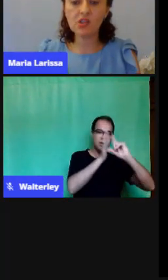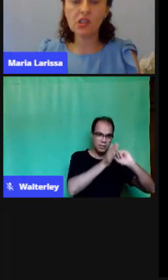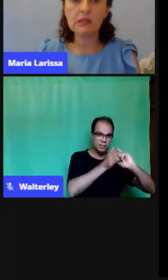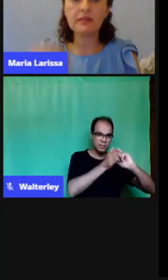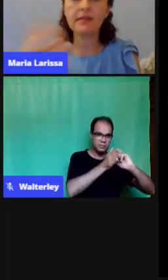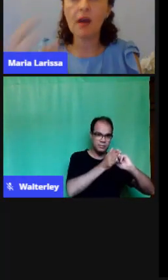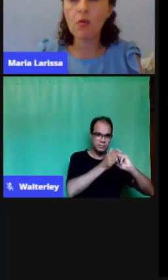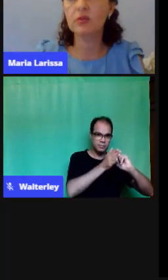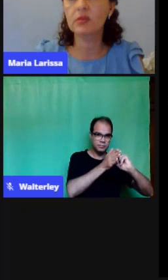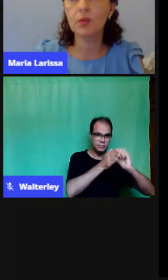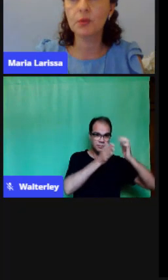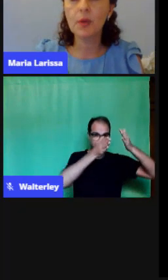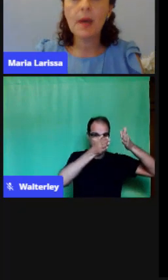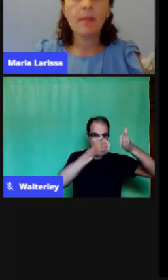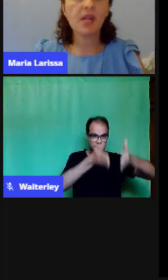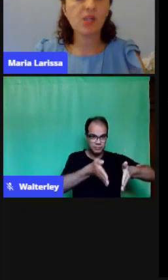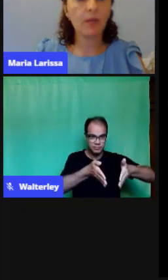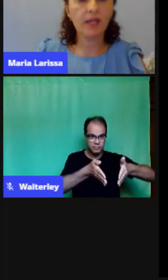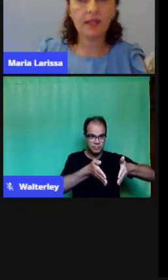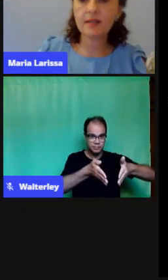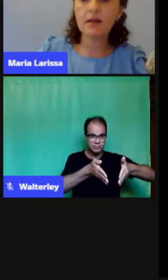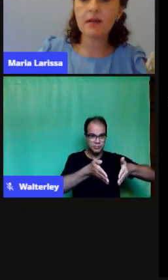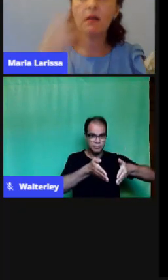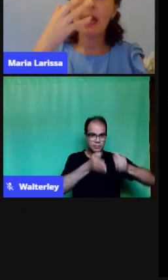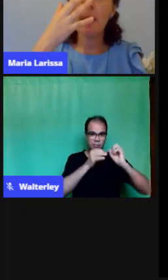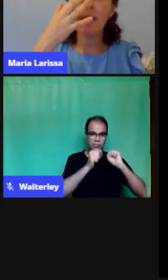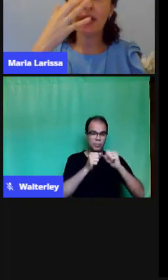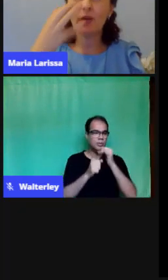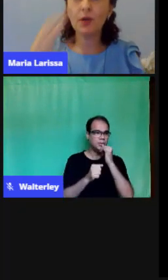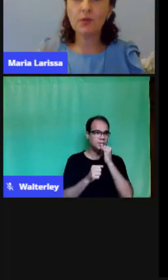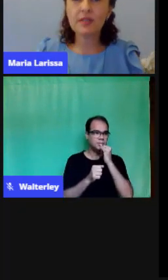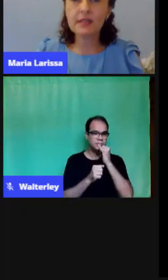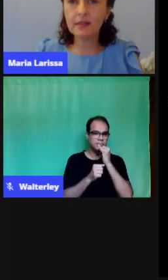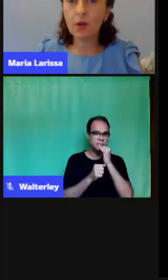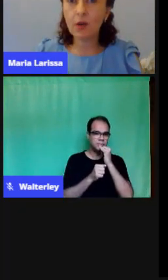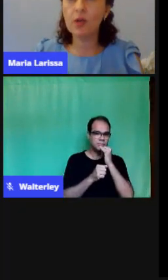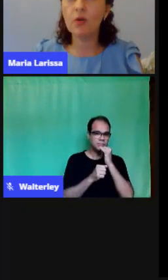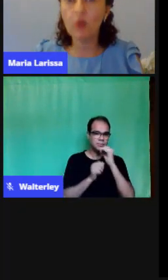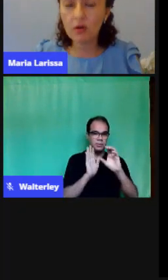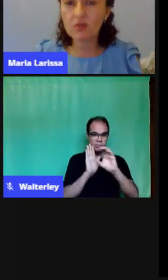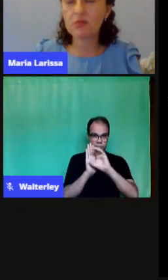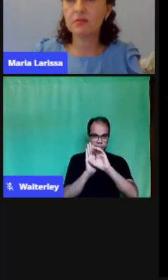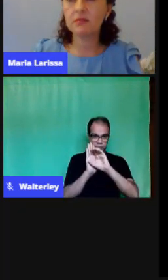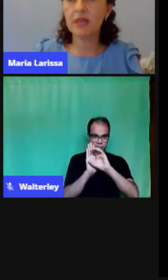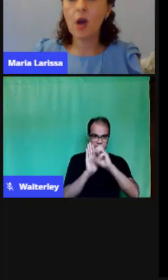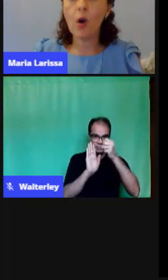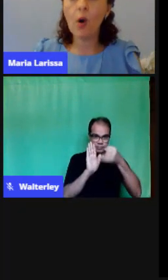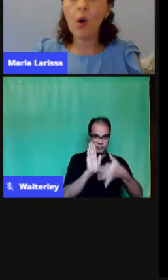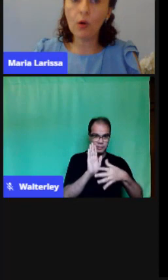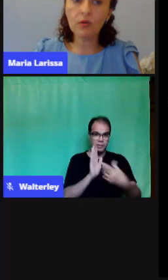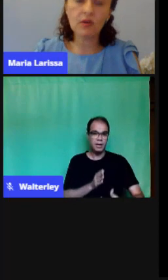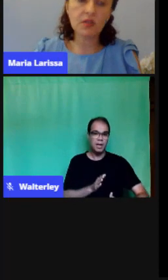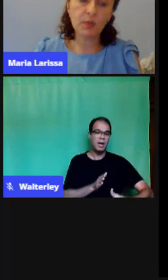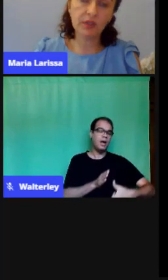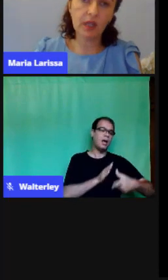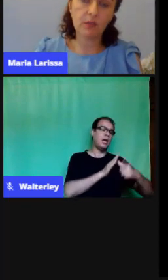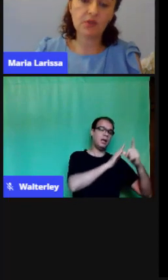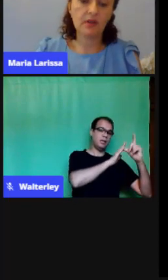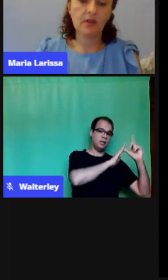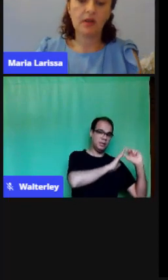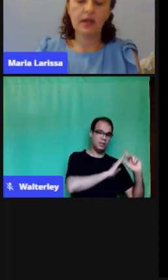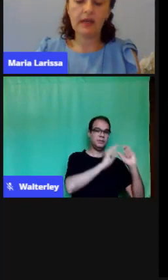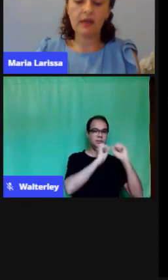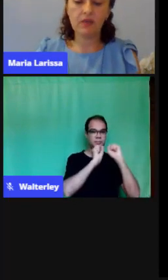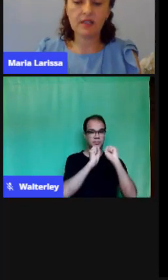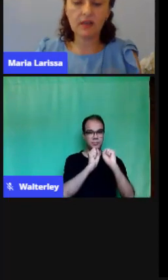dita, antes de iniciar um conteúdo, para chamar atenção, para que o aluno se sinta curioso, né? Ou nós